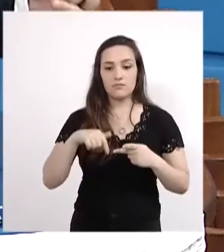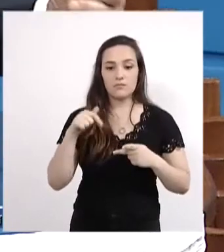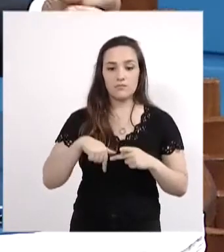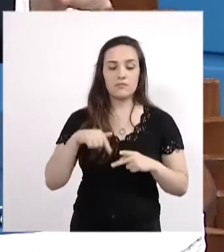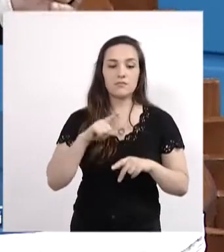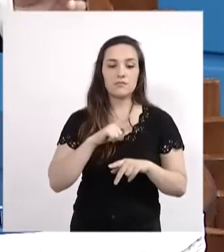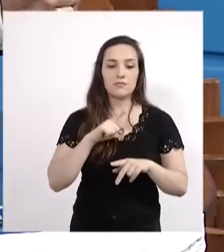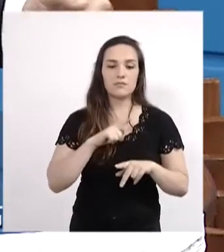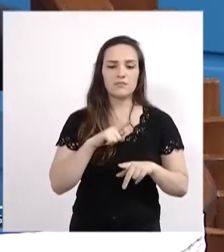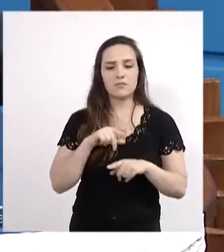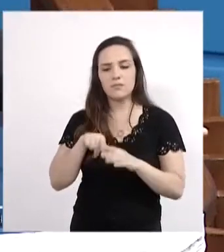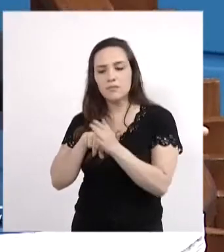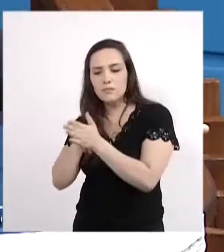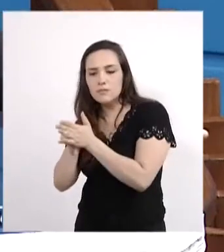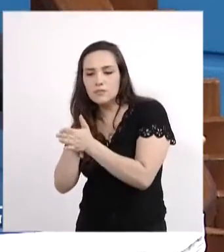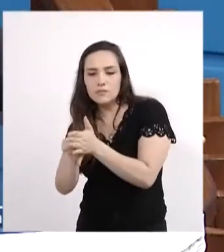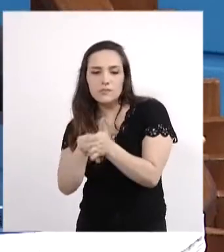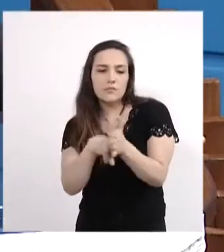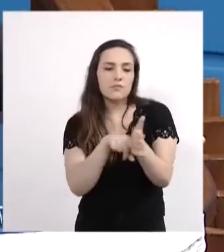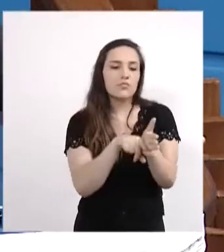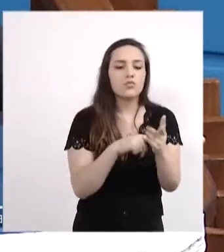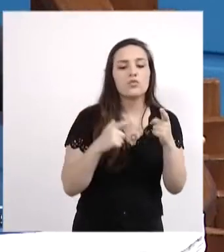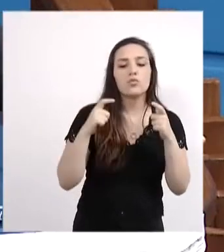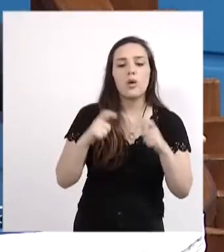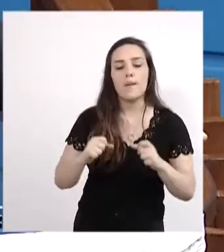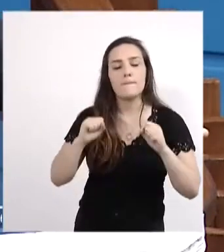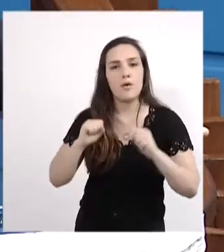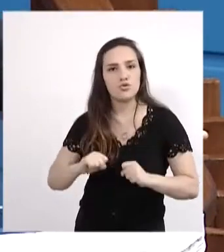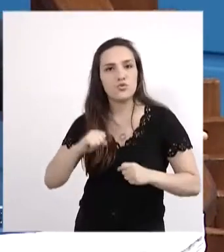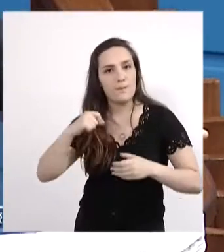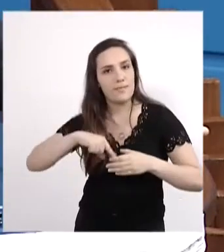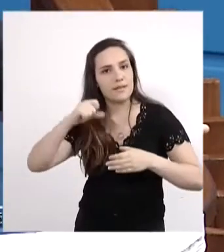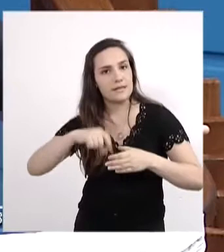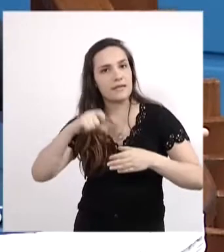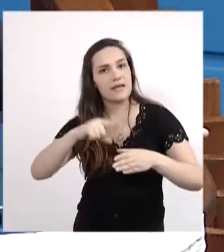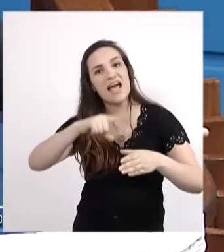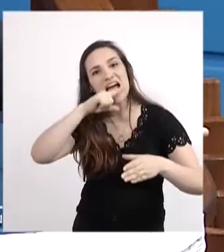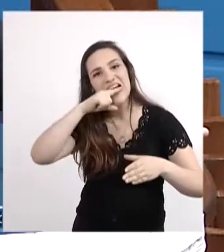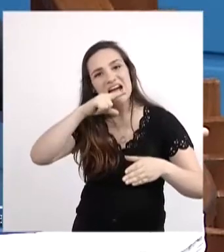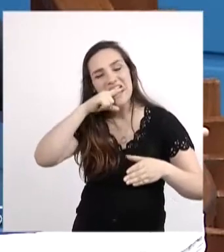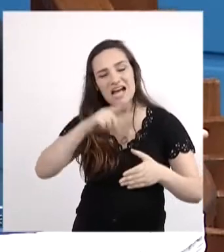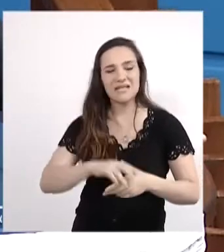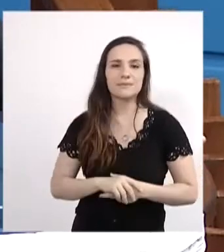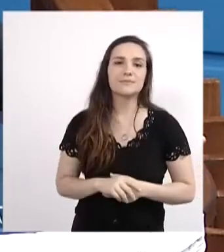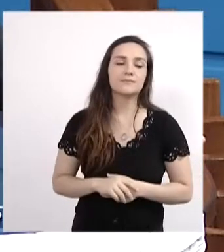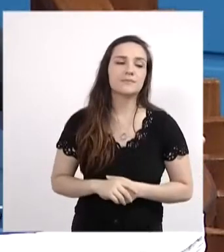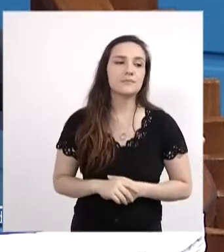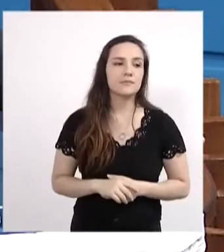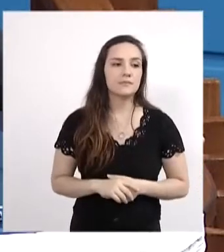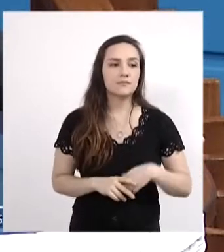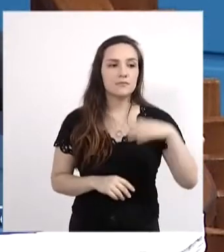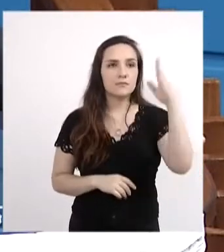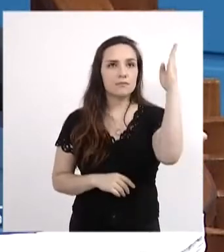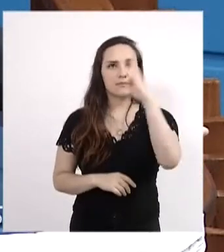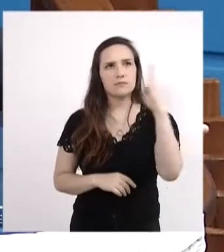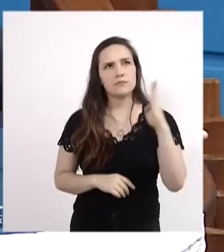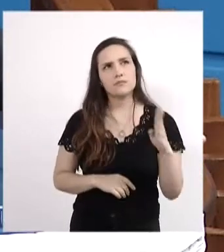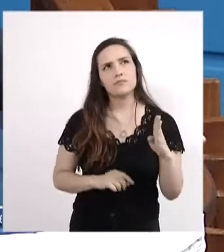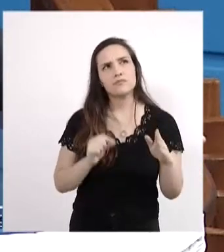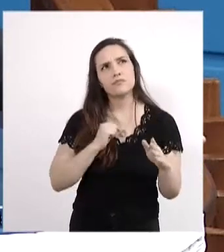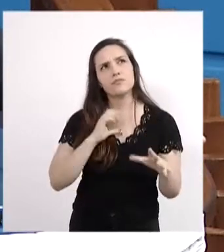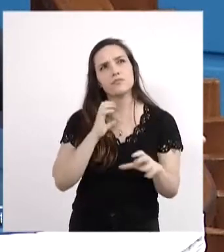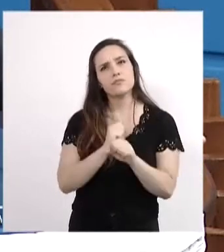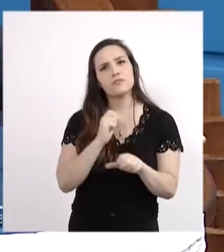feito da cana-de-açúcar, o Brasil tinha delimitado